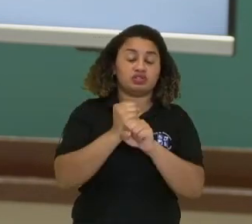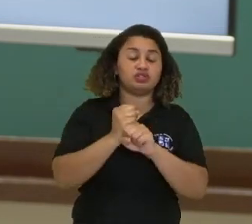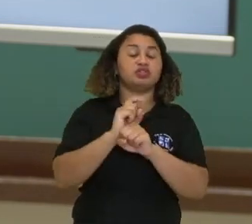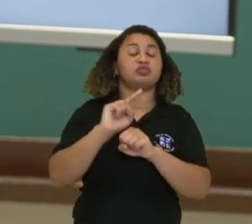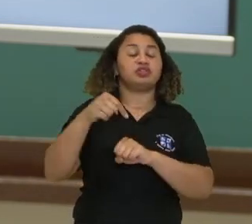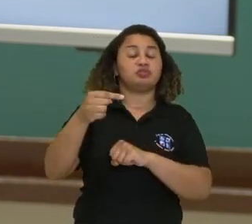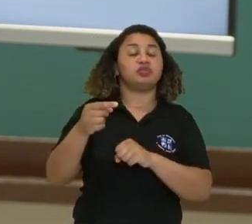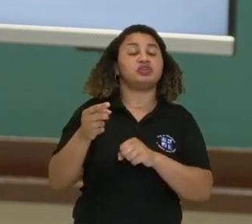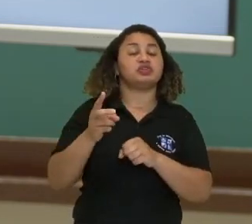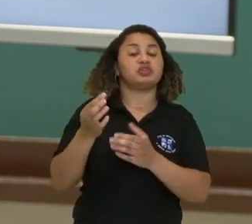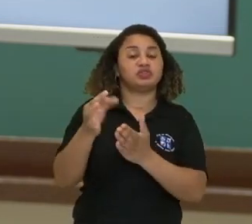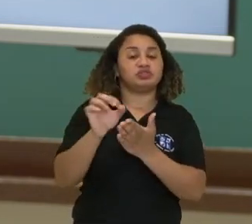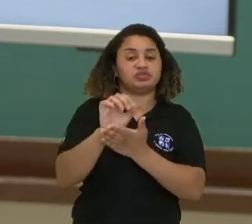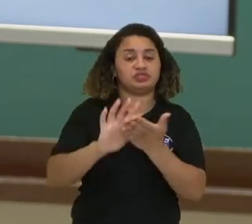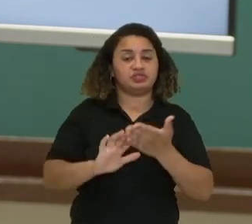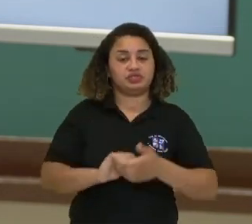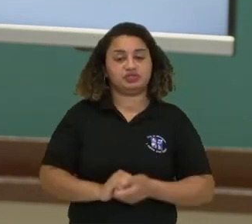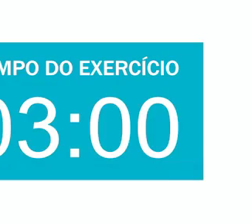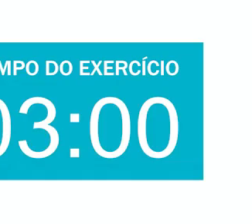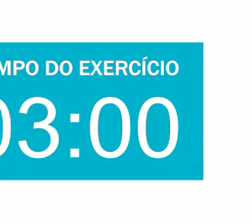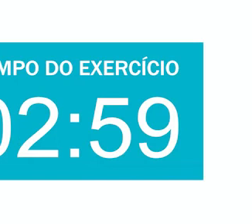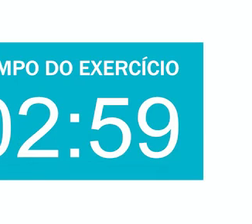já já a gente volta com o resultado.